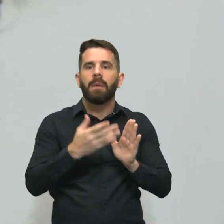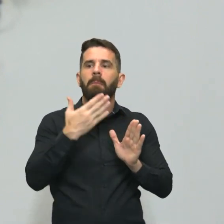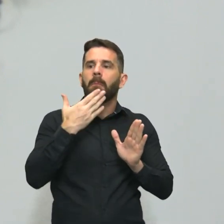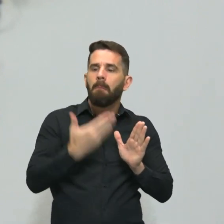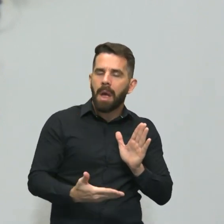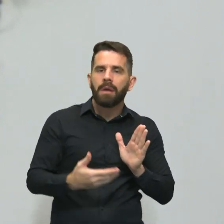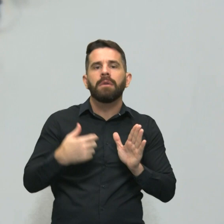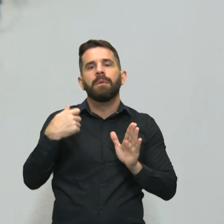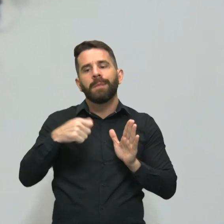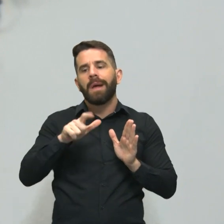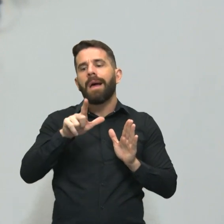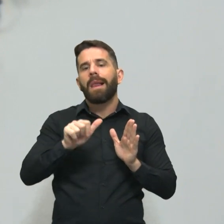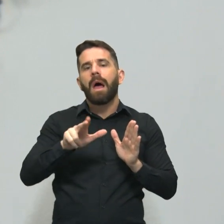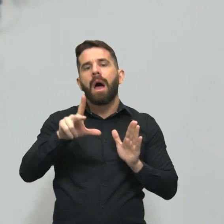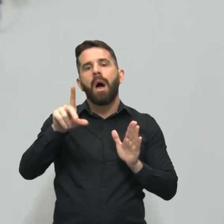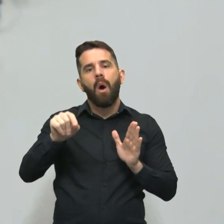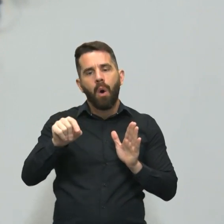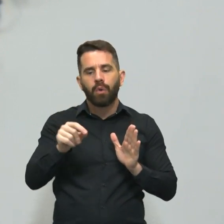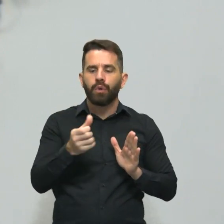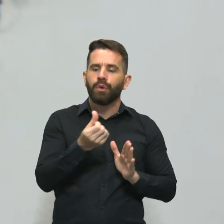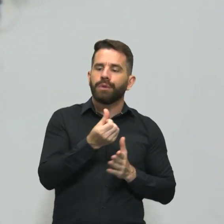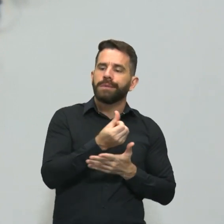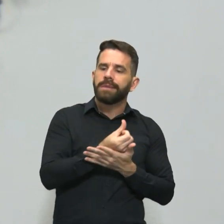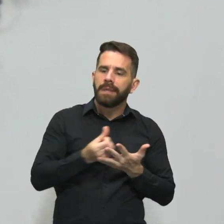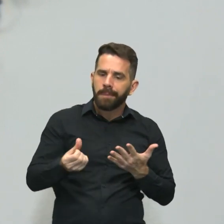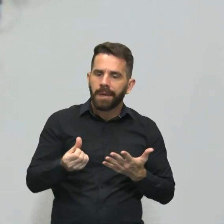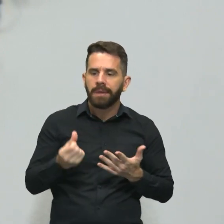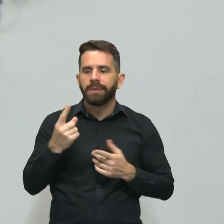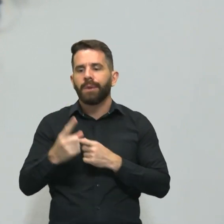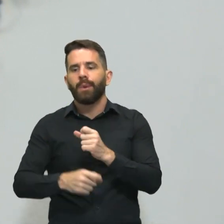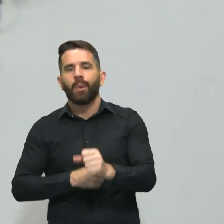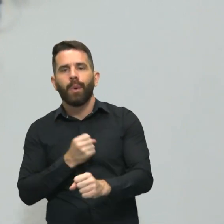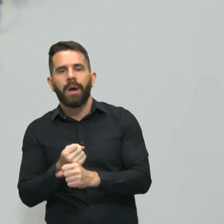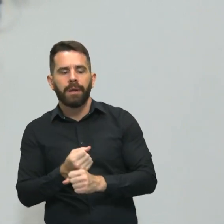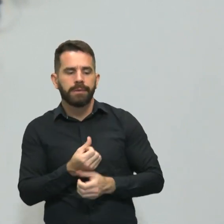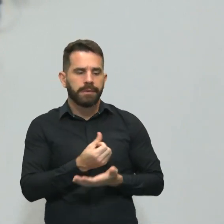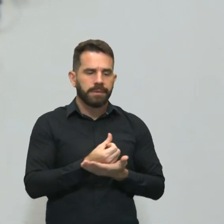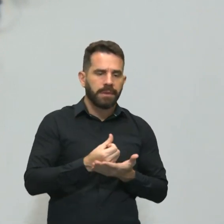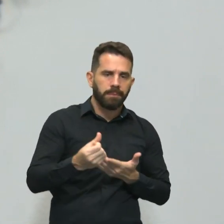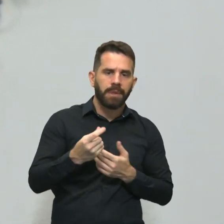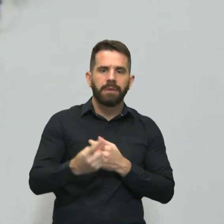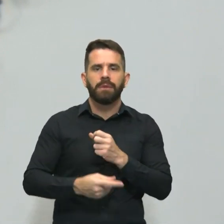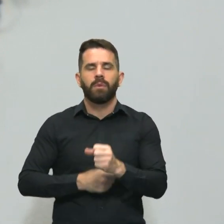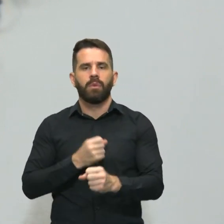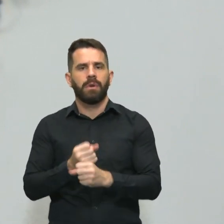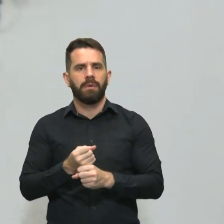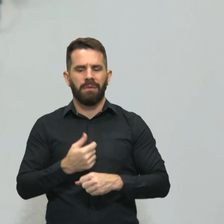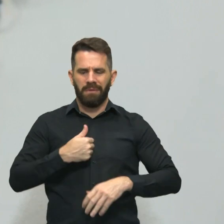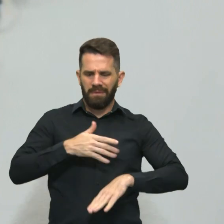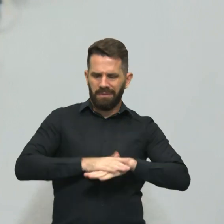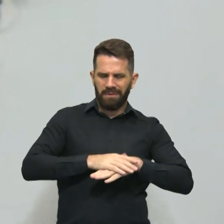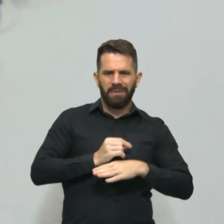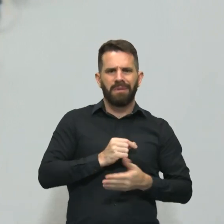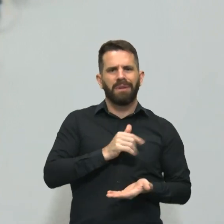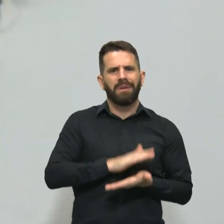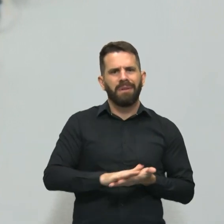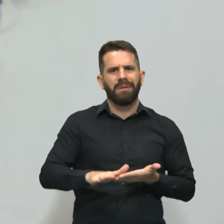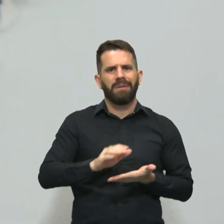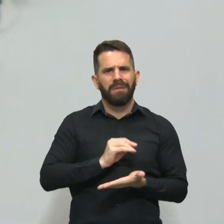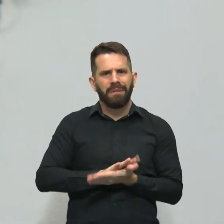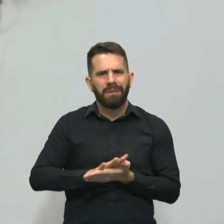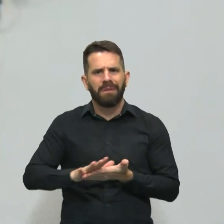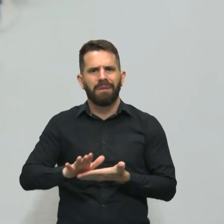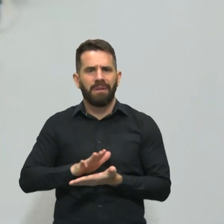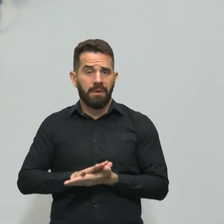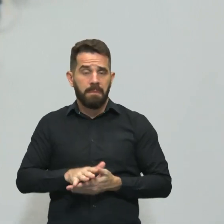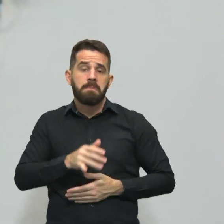ano. Então, ficar renovando esses laudos, às vezes, gera um custo bastante caro. Porque, por